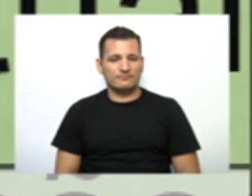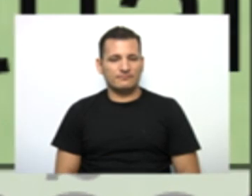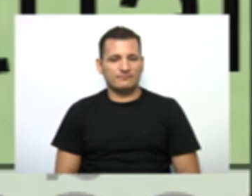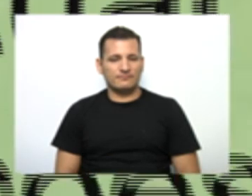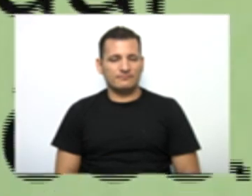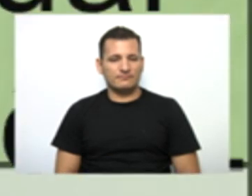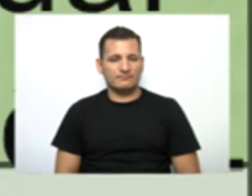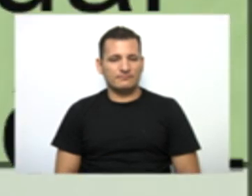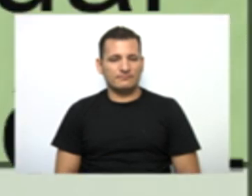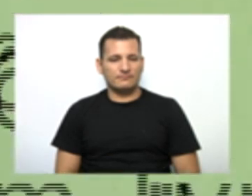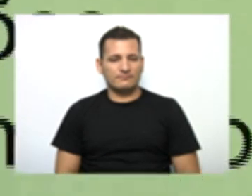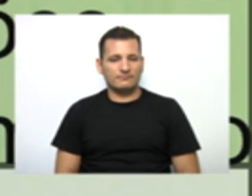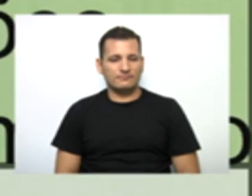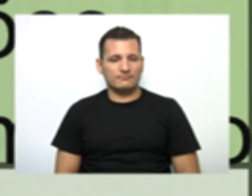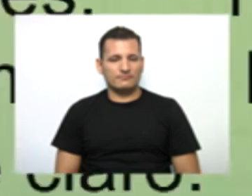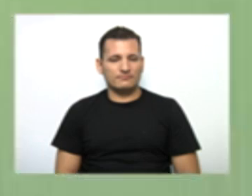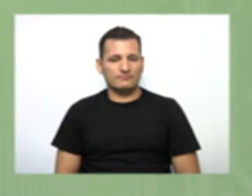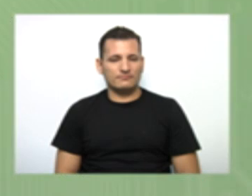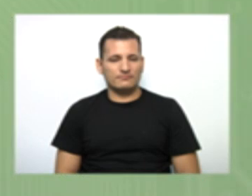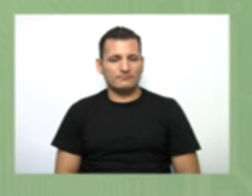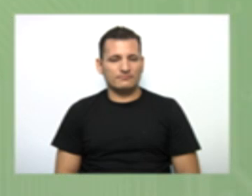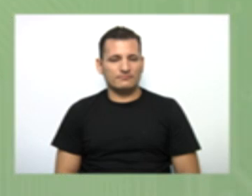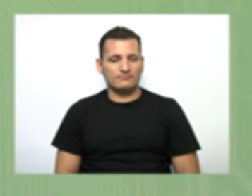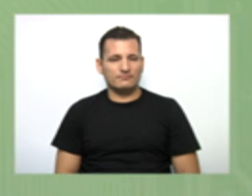Sai. Menos.